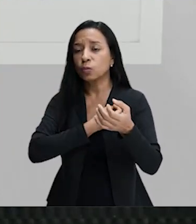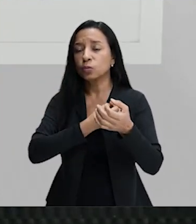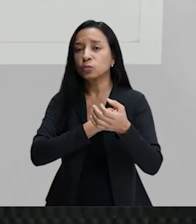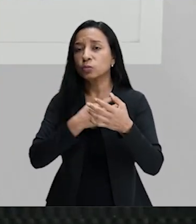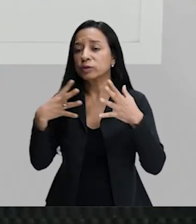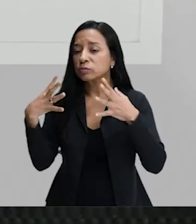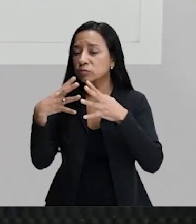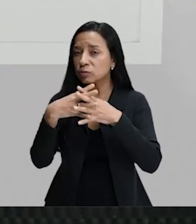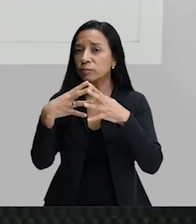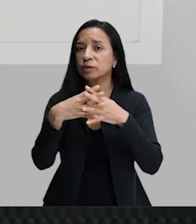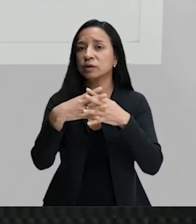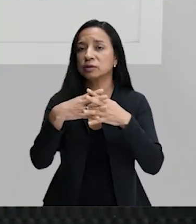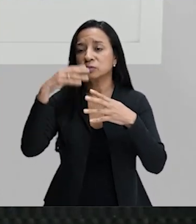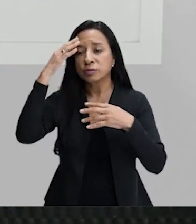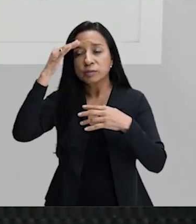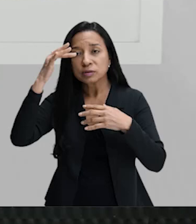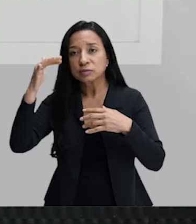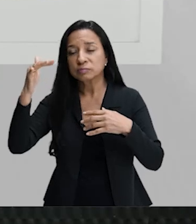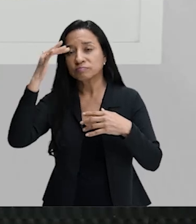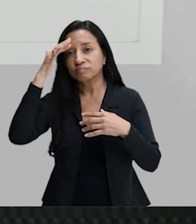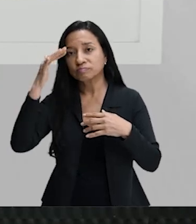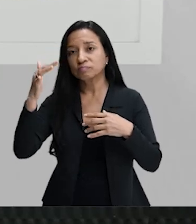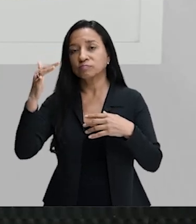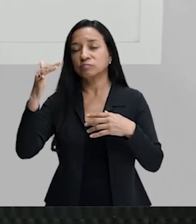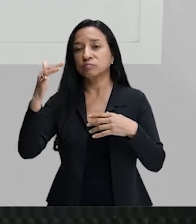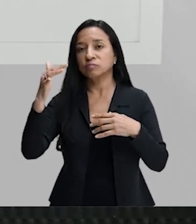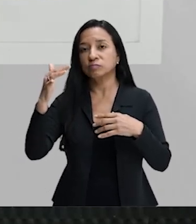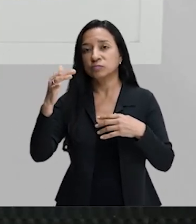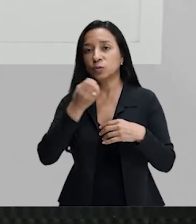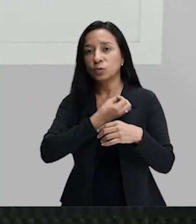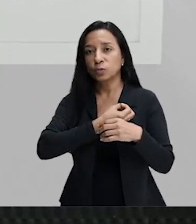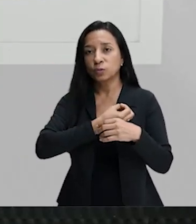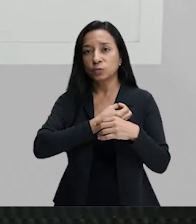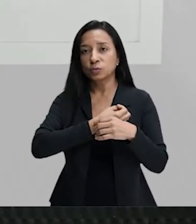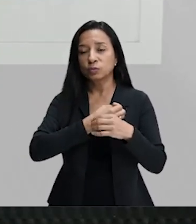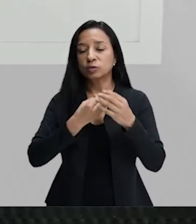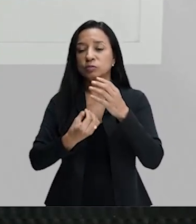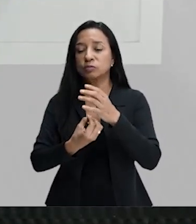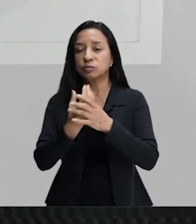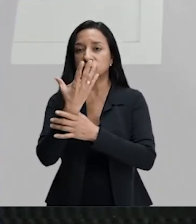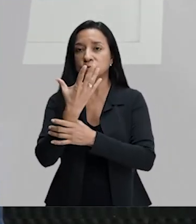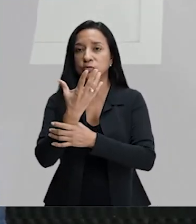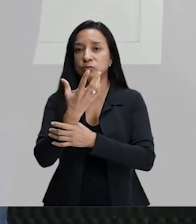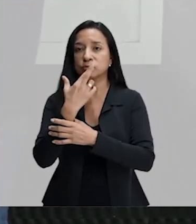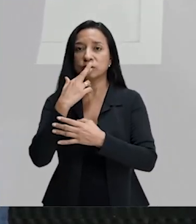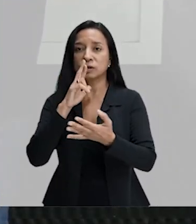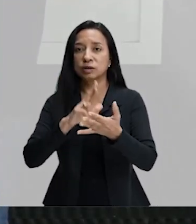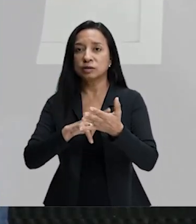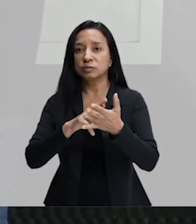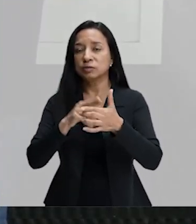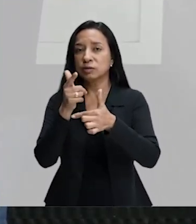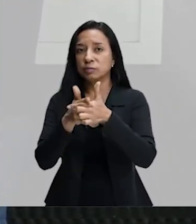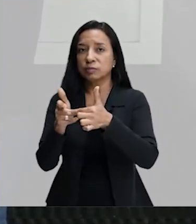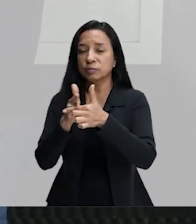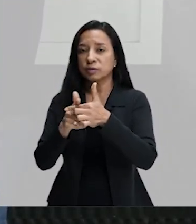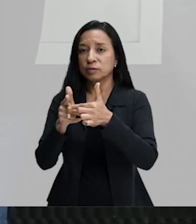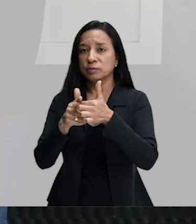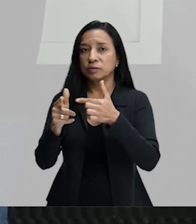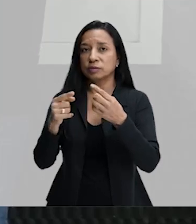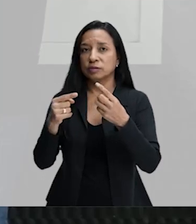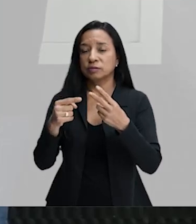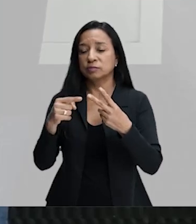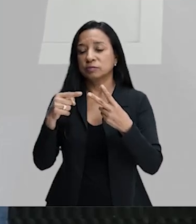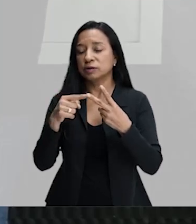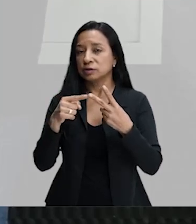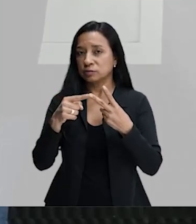O número complexo é um número imaginário. Tá? O número complexo ele surge para resolver esse probleminha bem aqui, ó, raiz quadrada